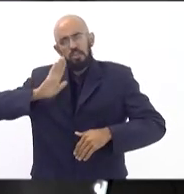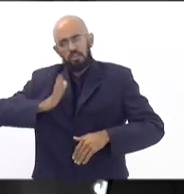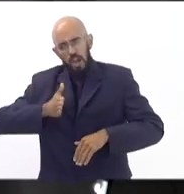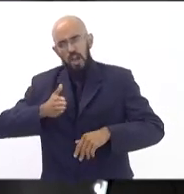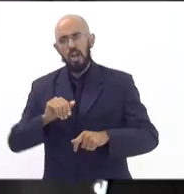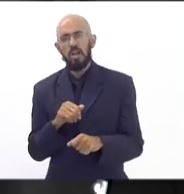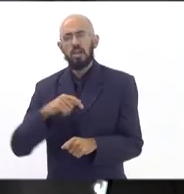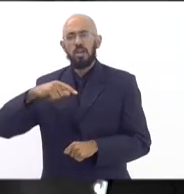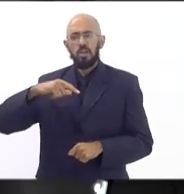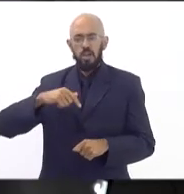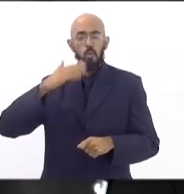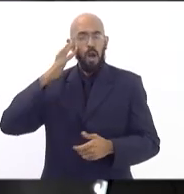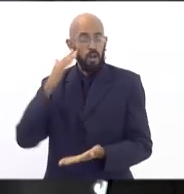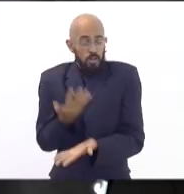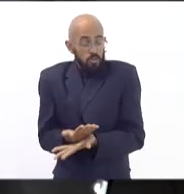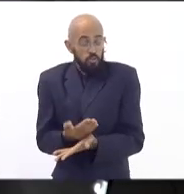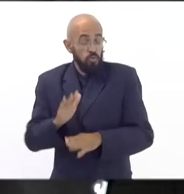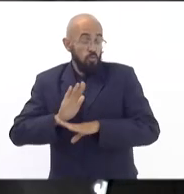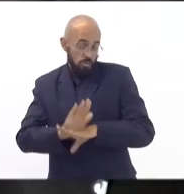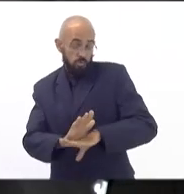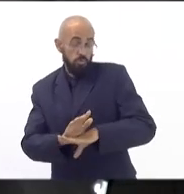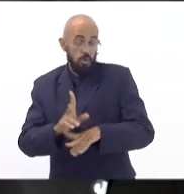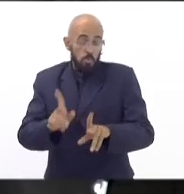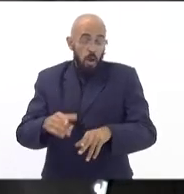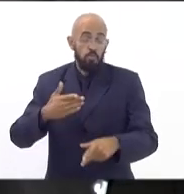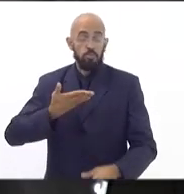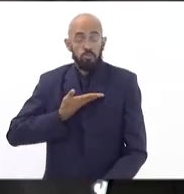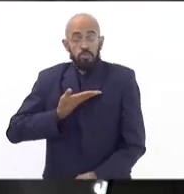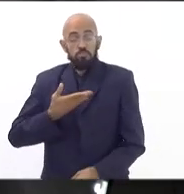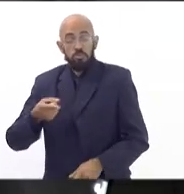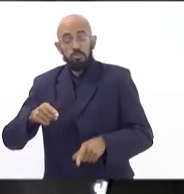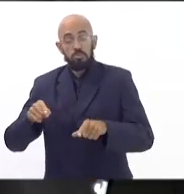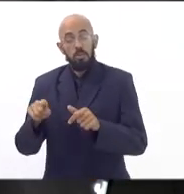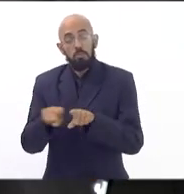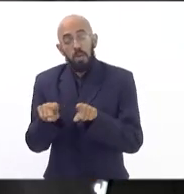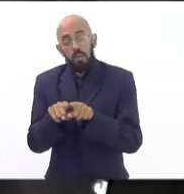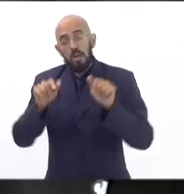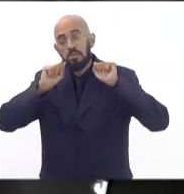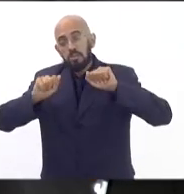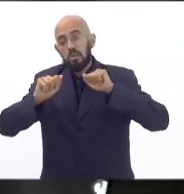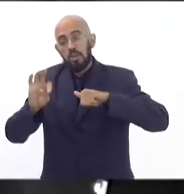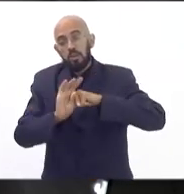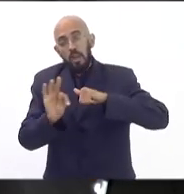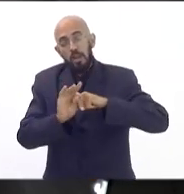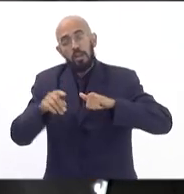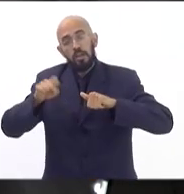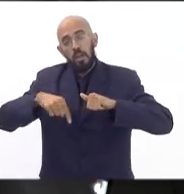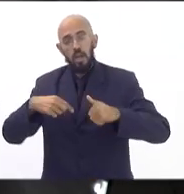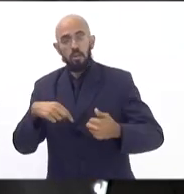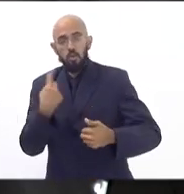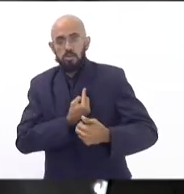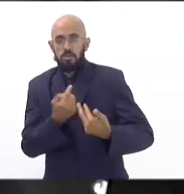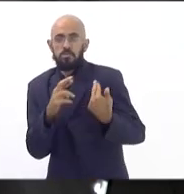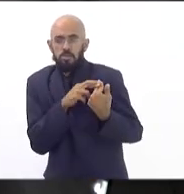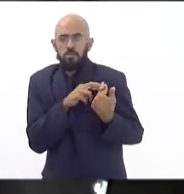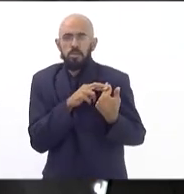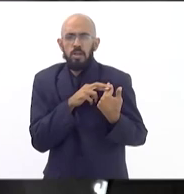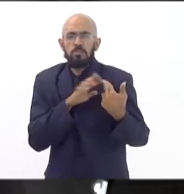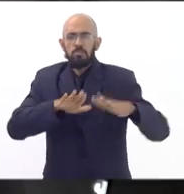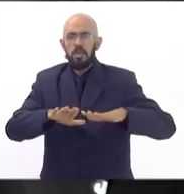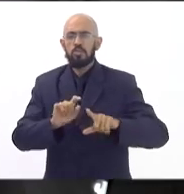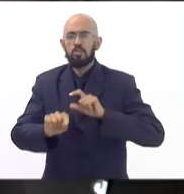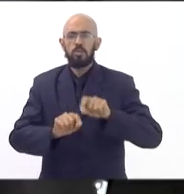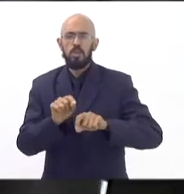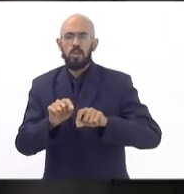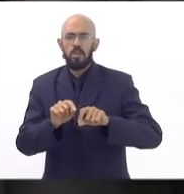acredito que dou minha contribuição à segundo os meus colegas da Assessoria Técnica que é o que nos cabe né Com relação à